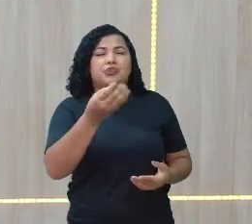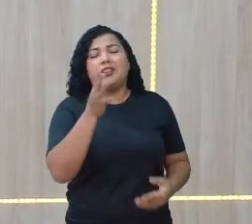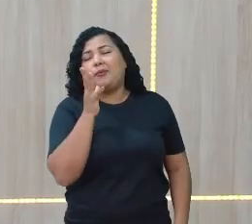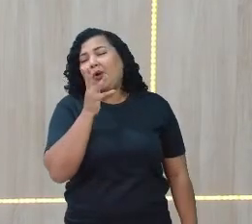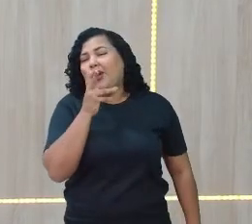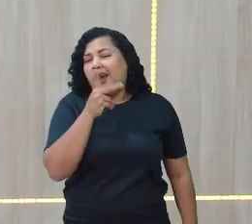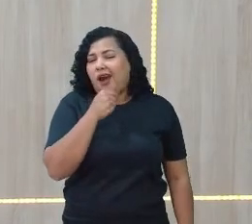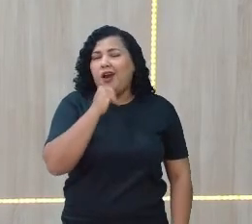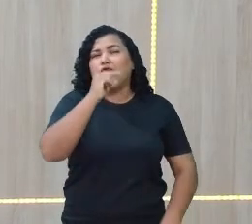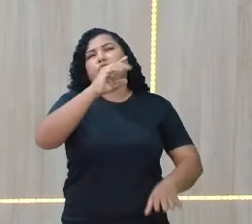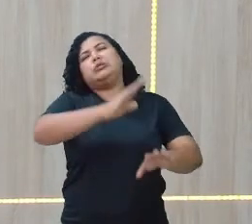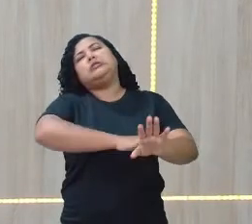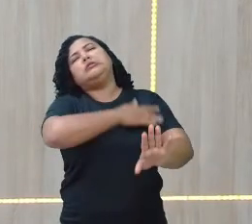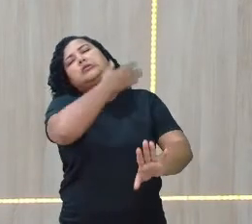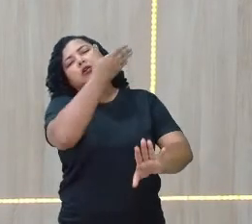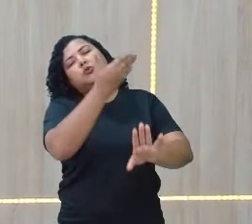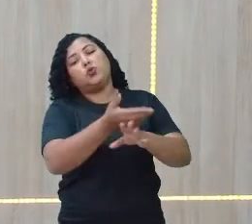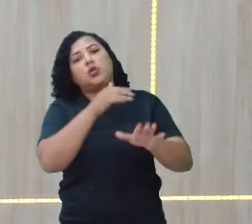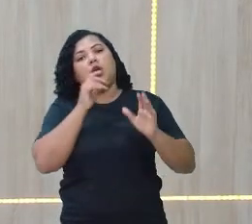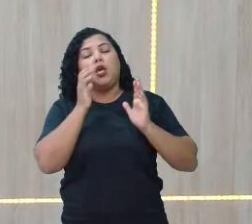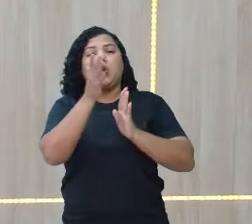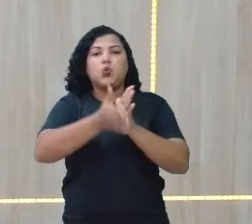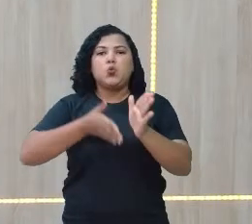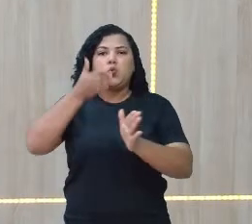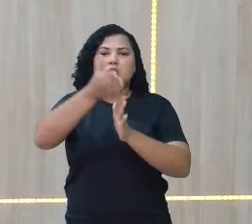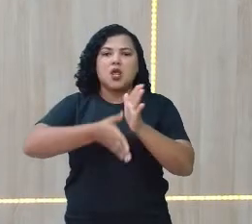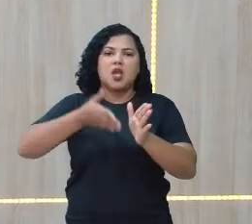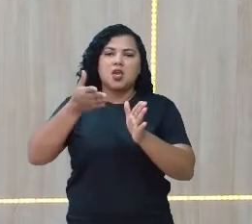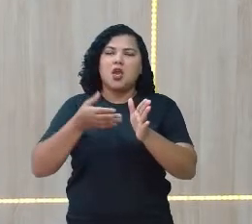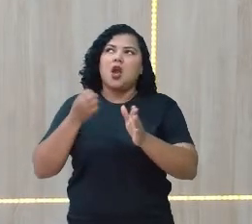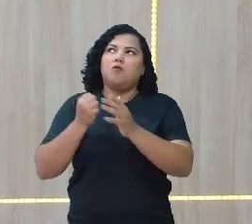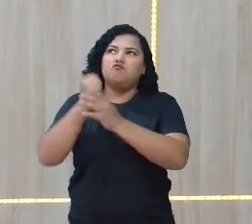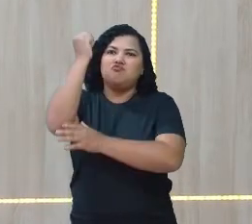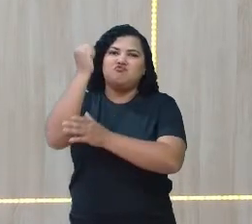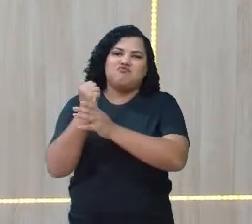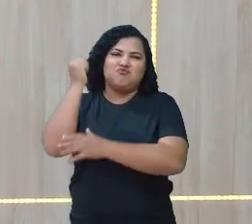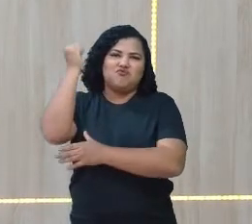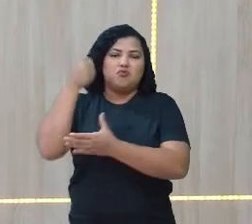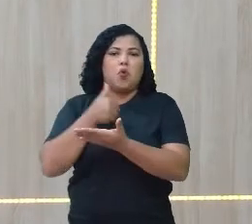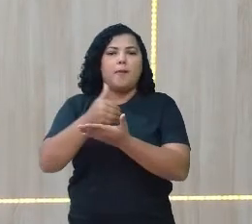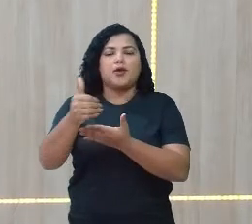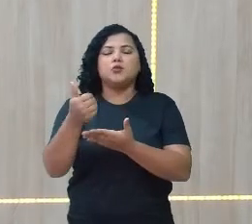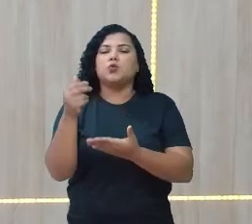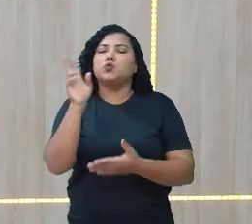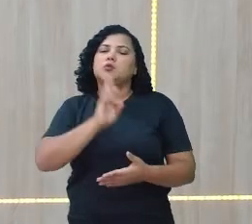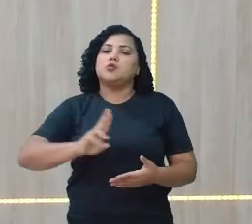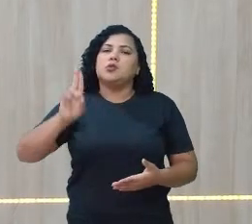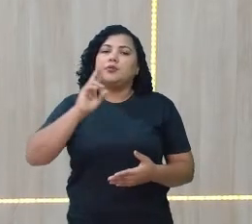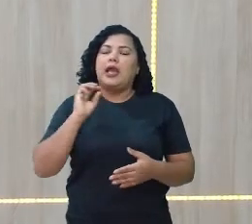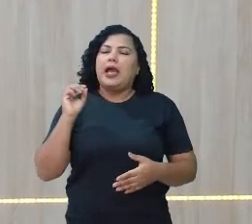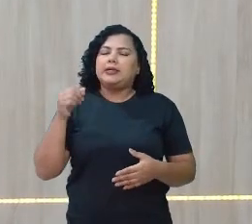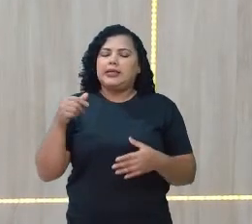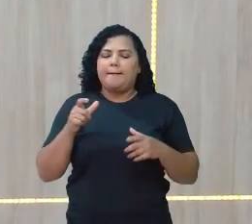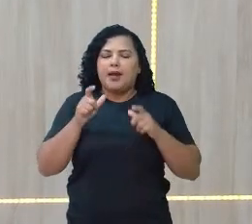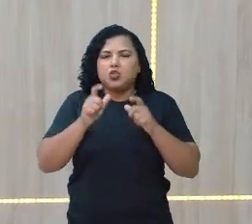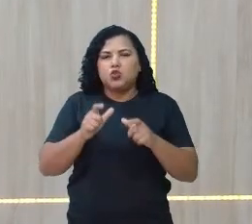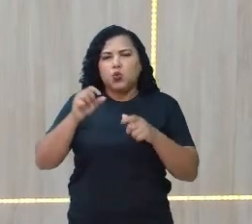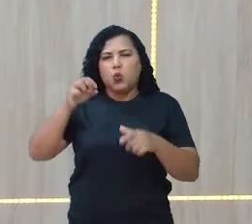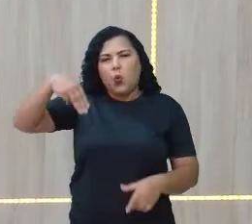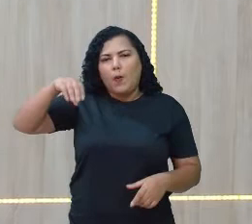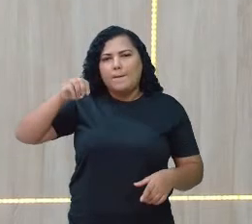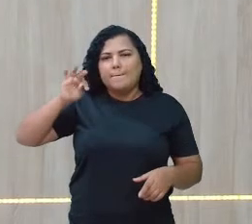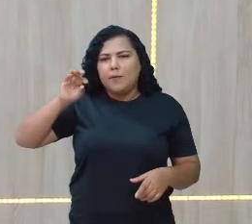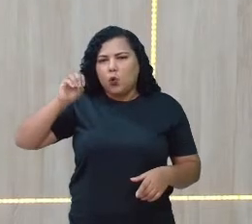eles acabaram, né, aproximando pessoas. Depois esse motor a vapor também vai ser utilizado nos barcos, e aquela noção, né,